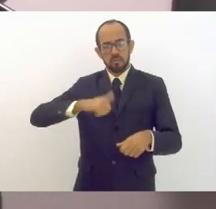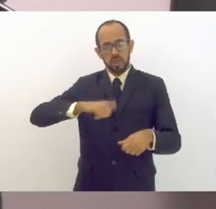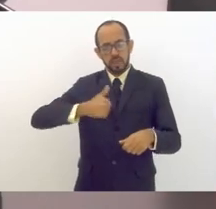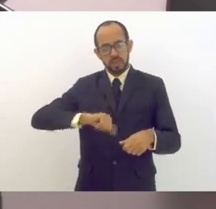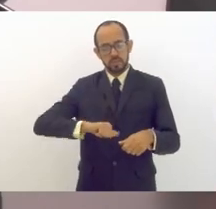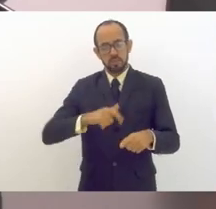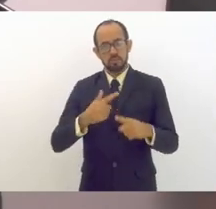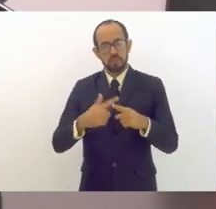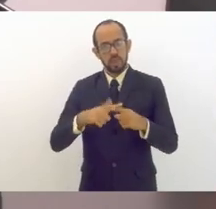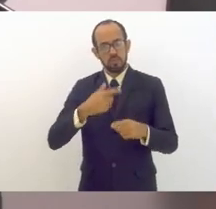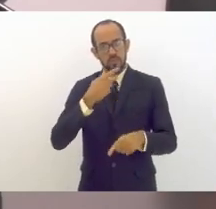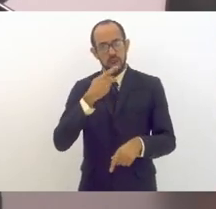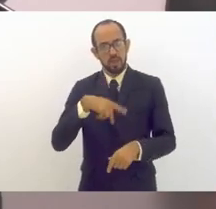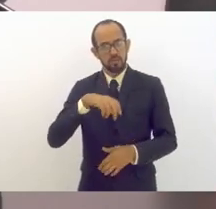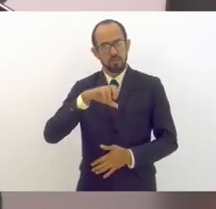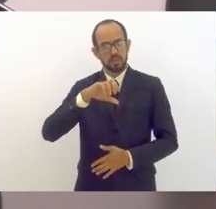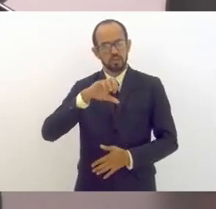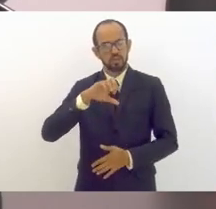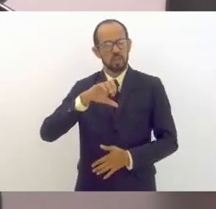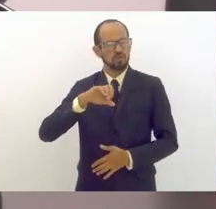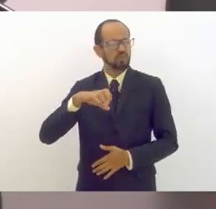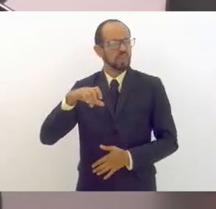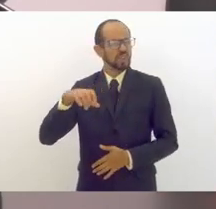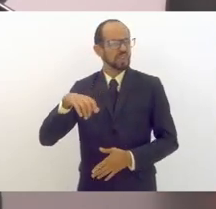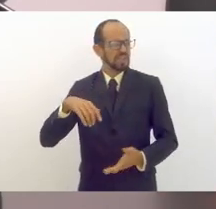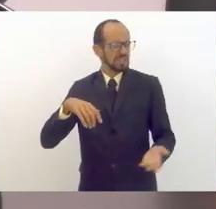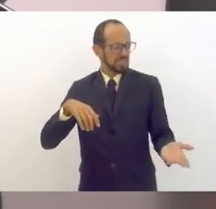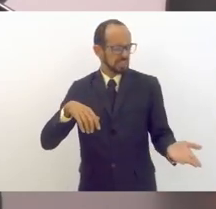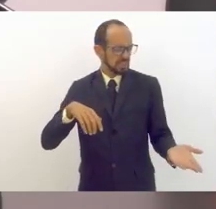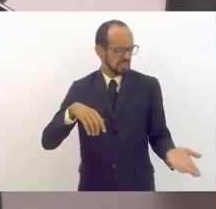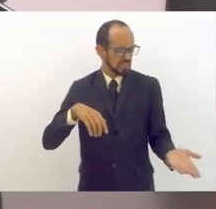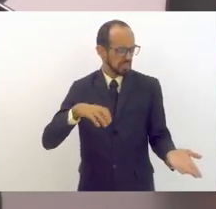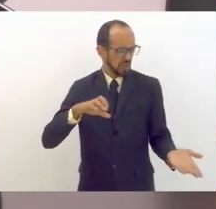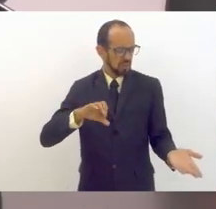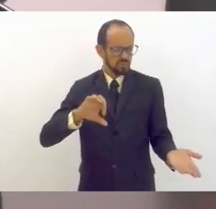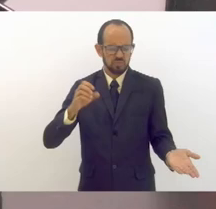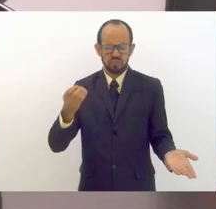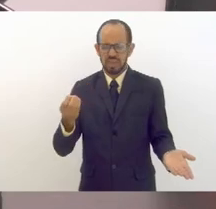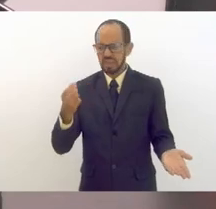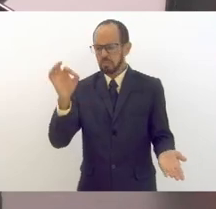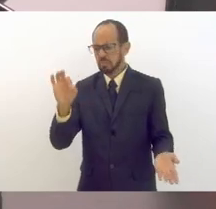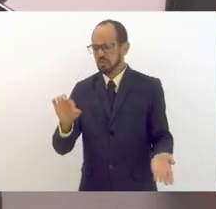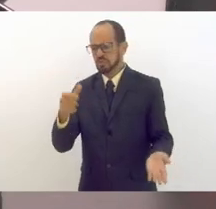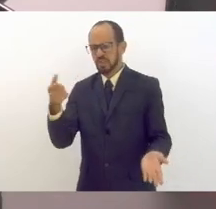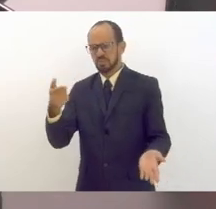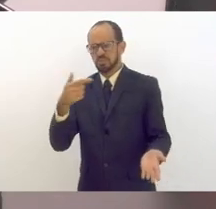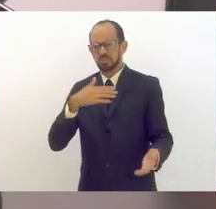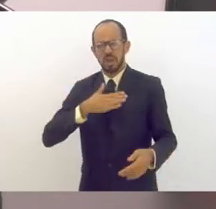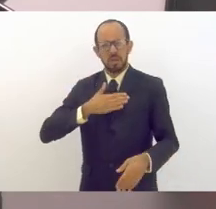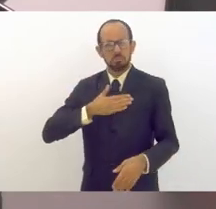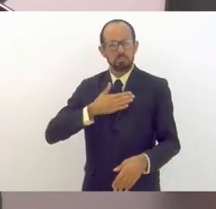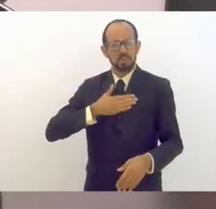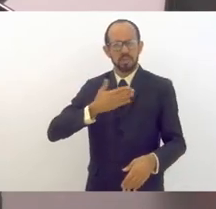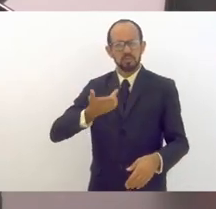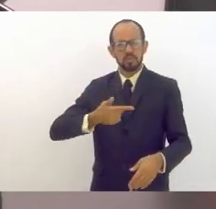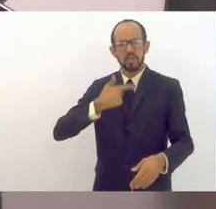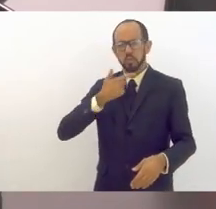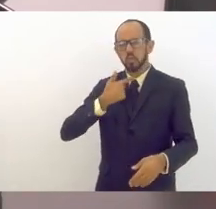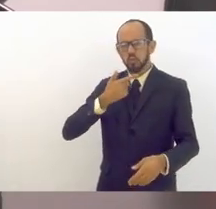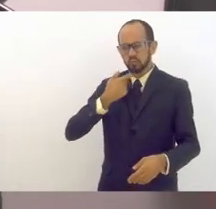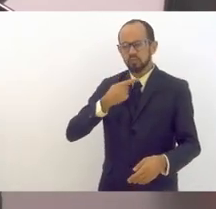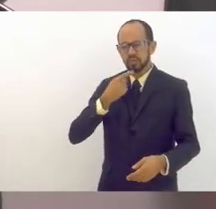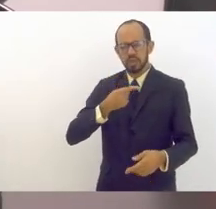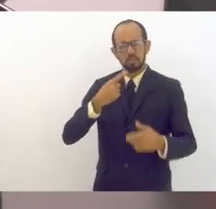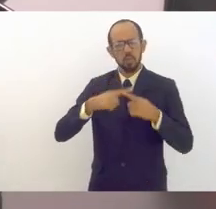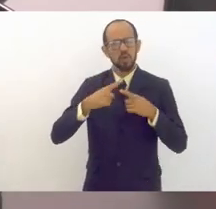que teve 90, uma taxa alta, né, de aprovação, para mim ficou muito vago, sobretudo em vista